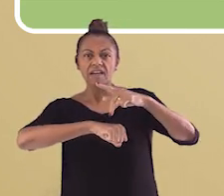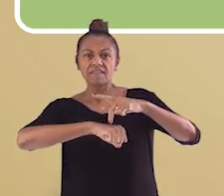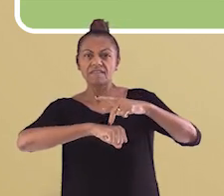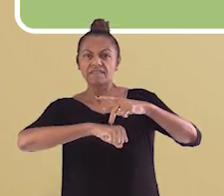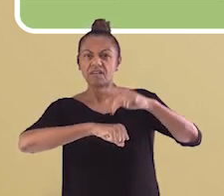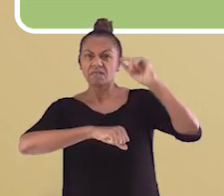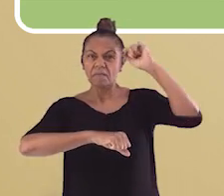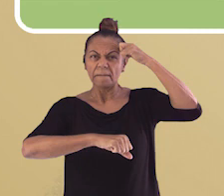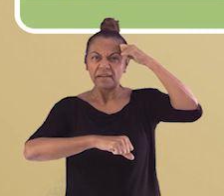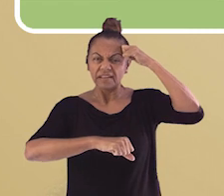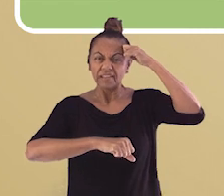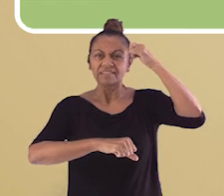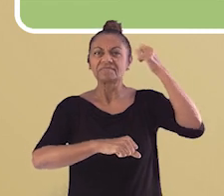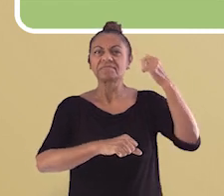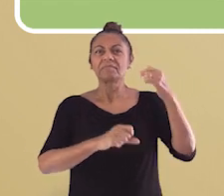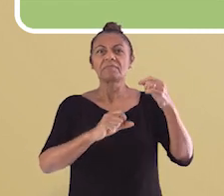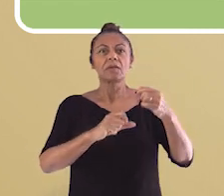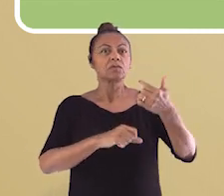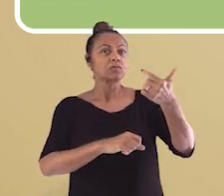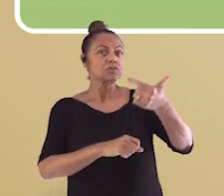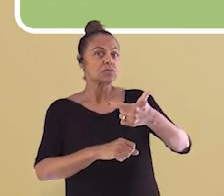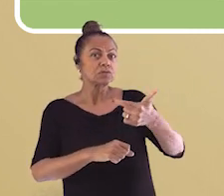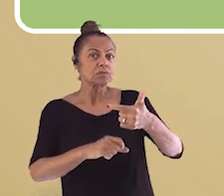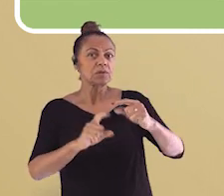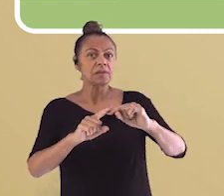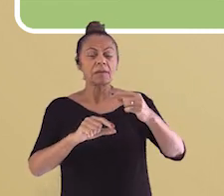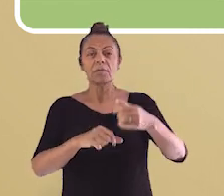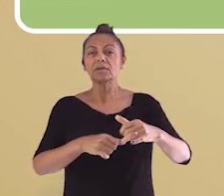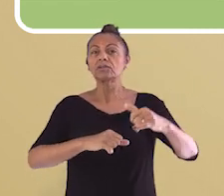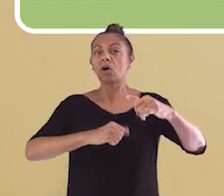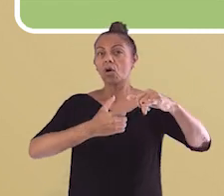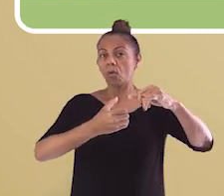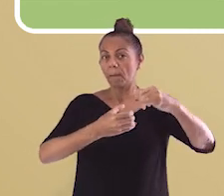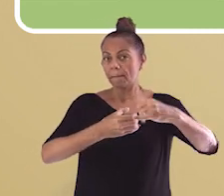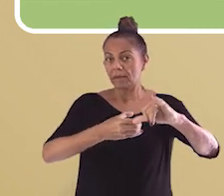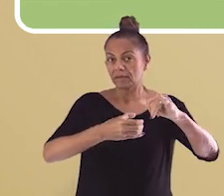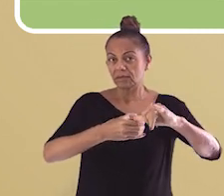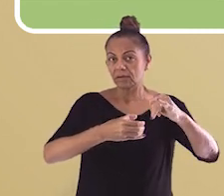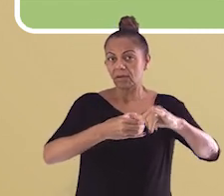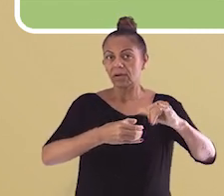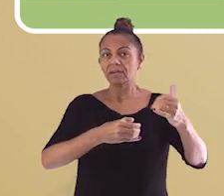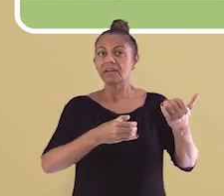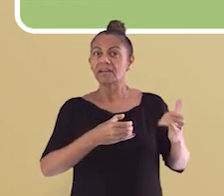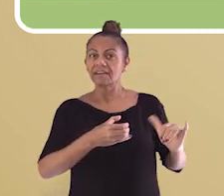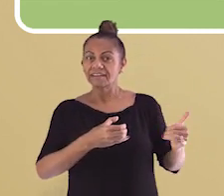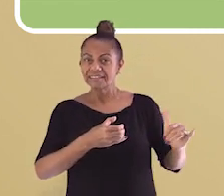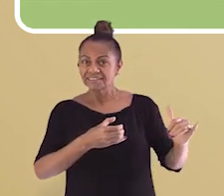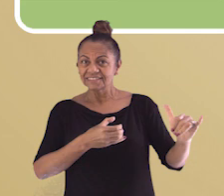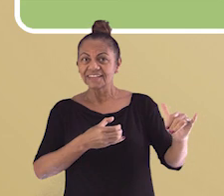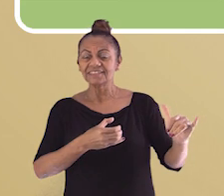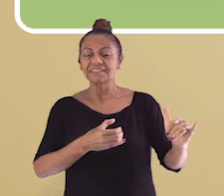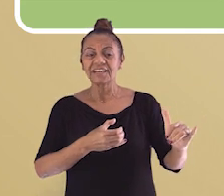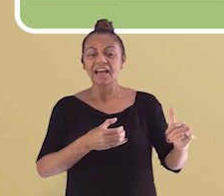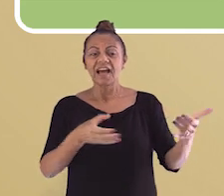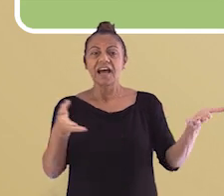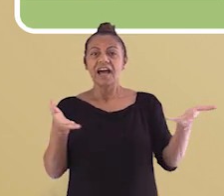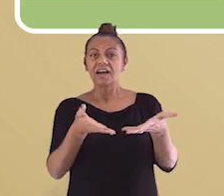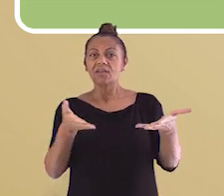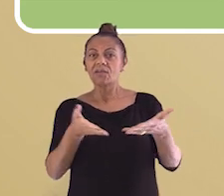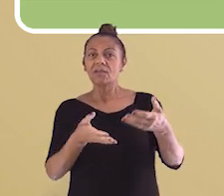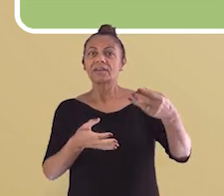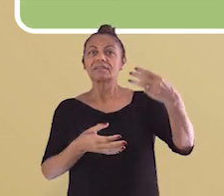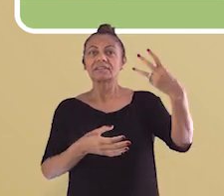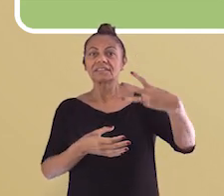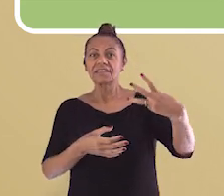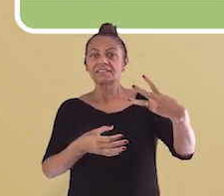na segunda revolução, era o petróleo e a eletricidade que estavam mandando. Agora, com a